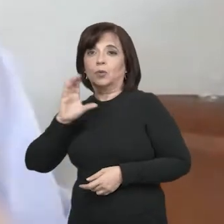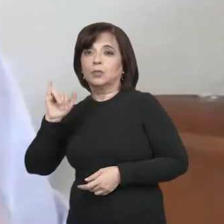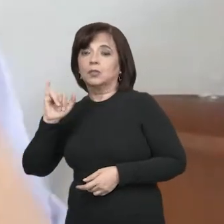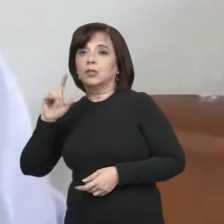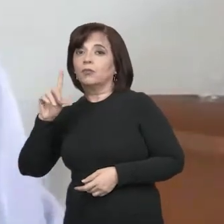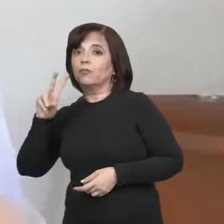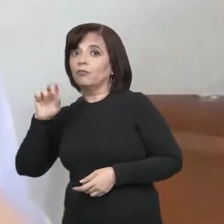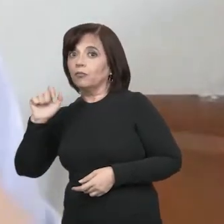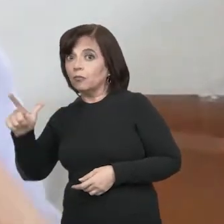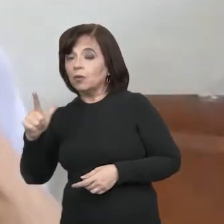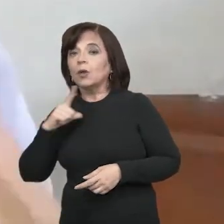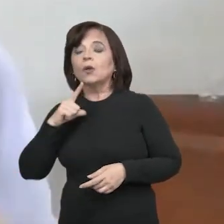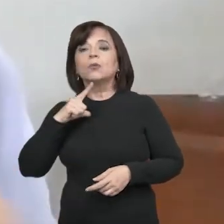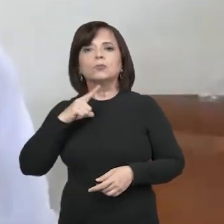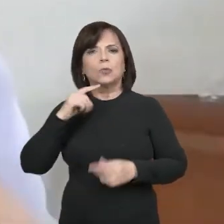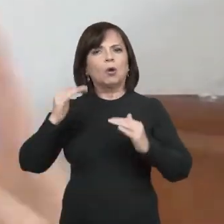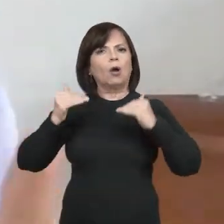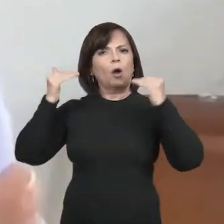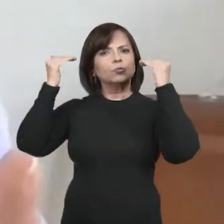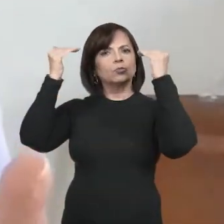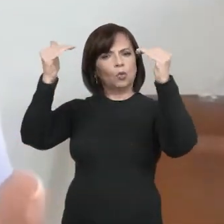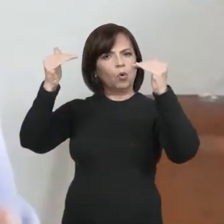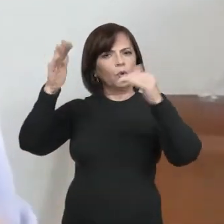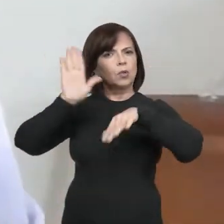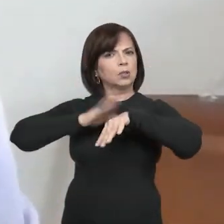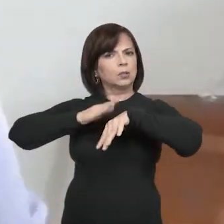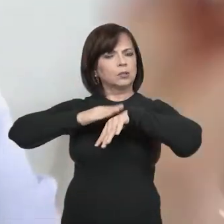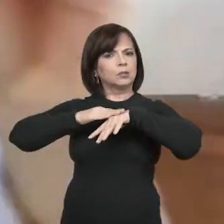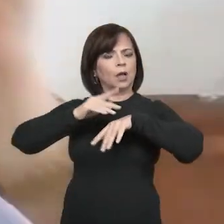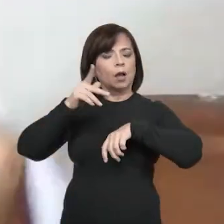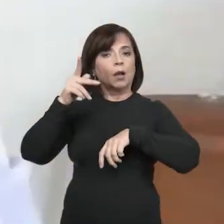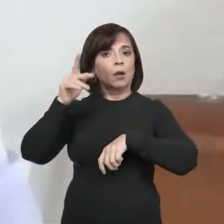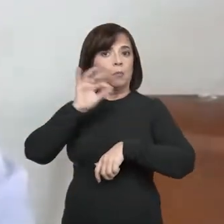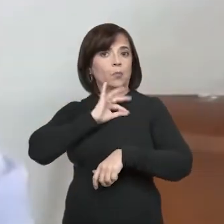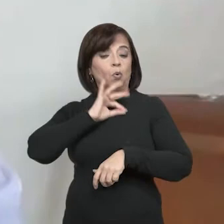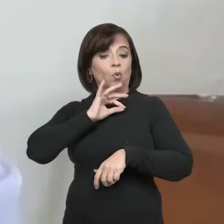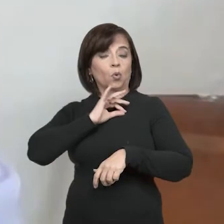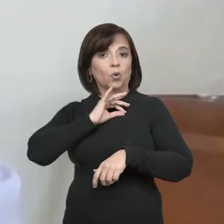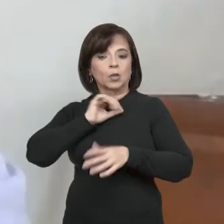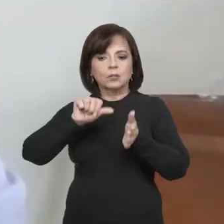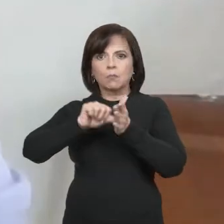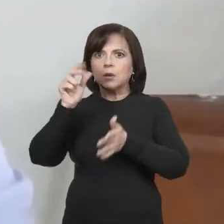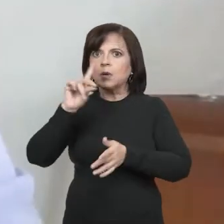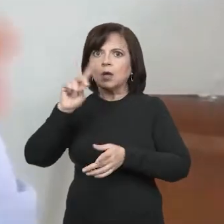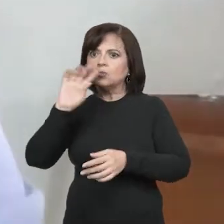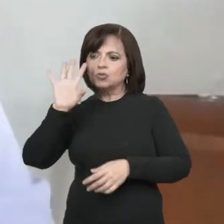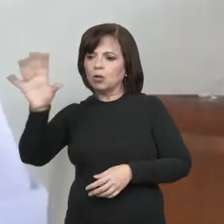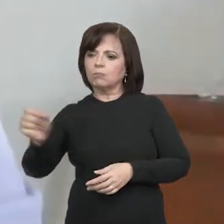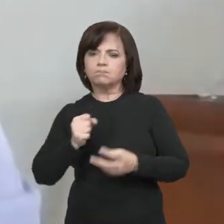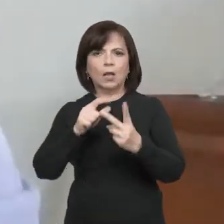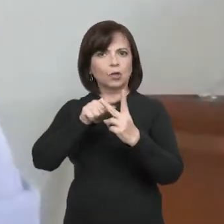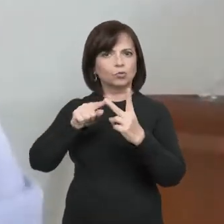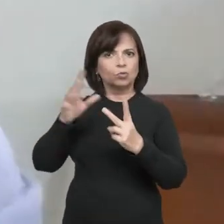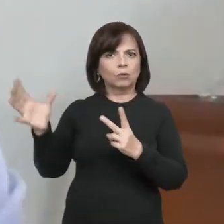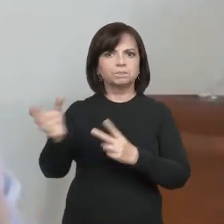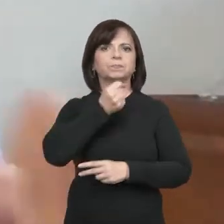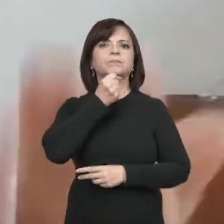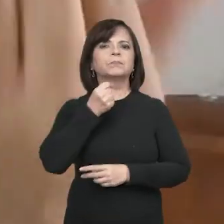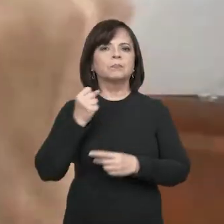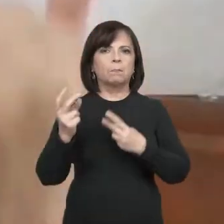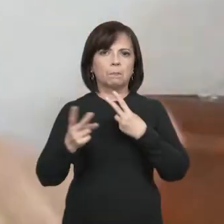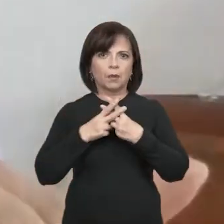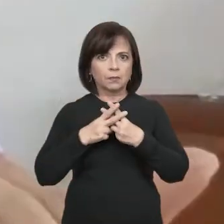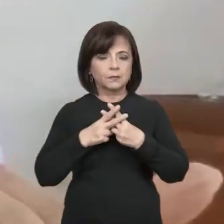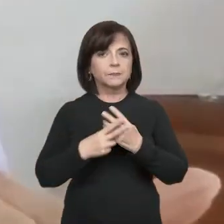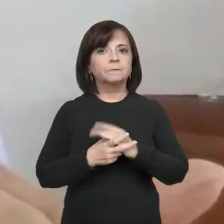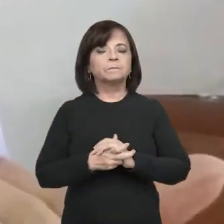as diligências já começaram a ser formuladas pela autoridade policial. E elas foram presas em flagrante no primeiro dia, Gilmara e Brena.